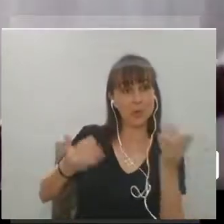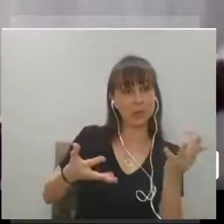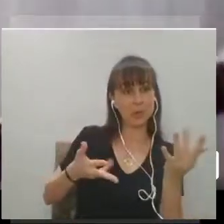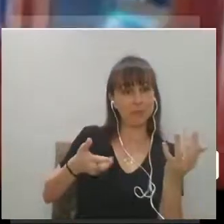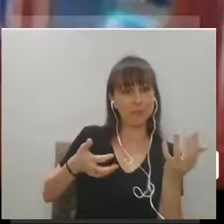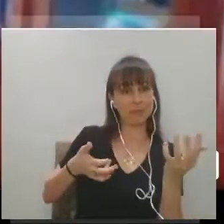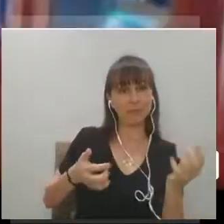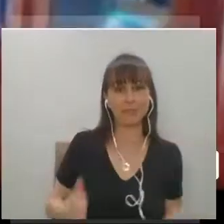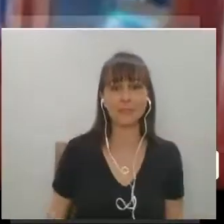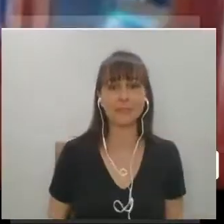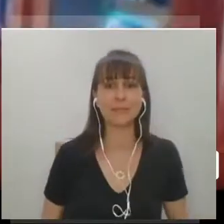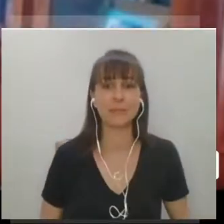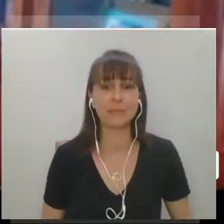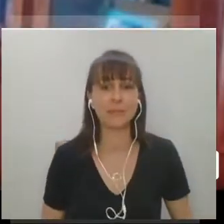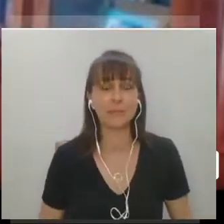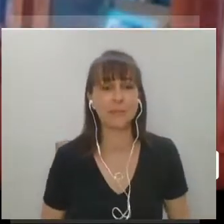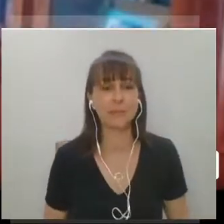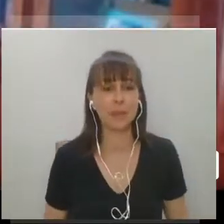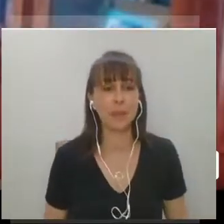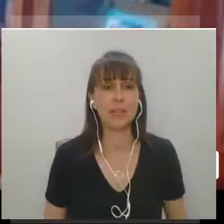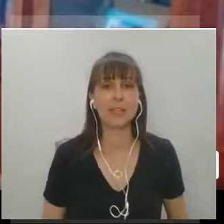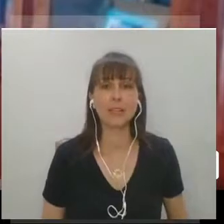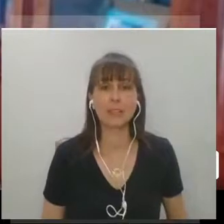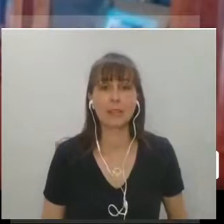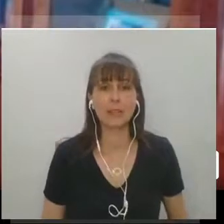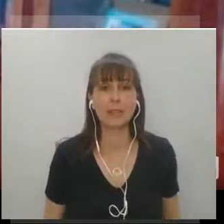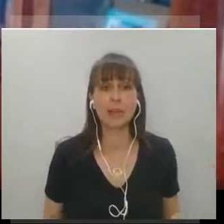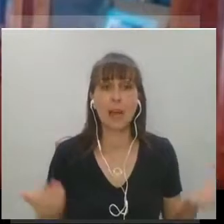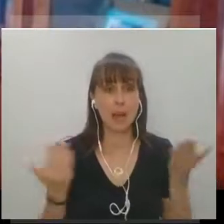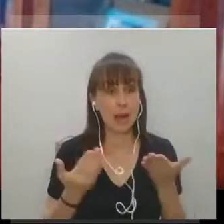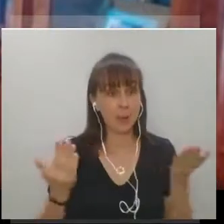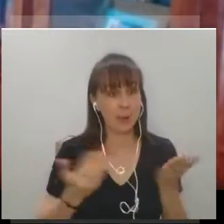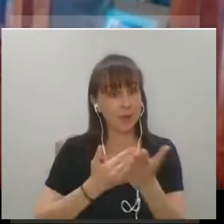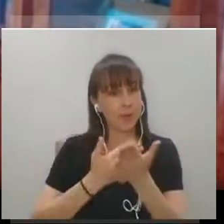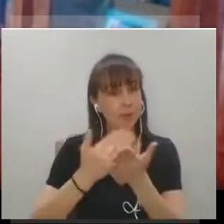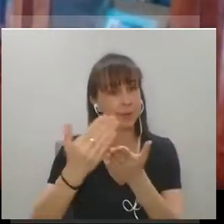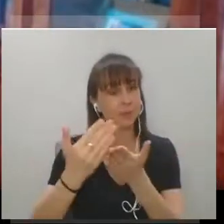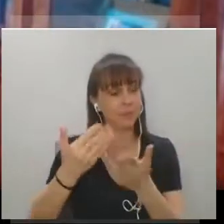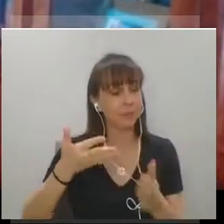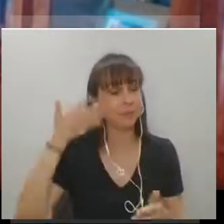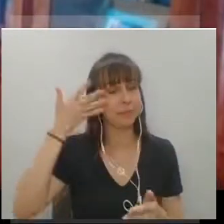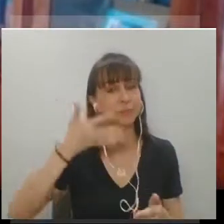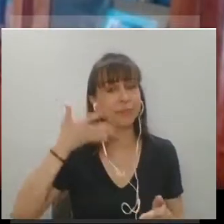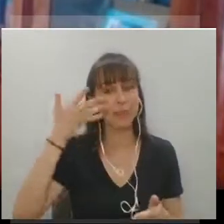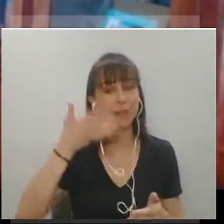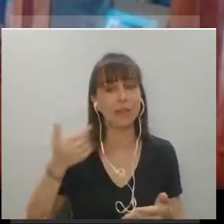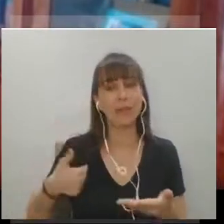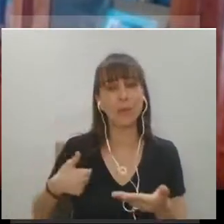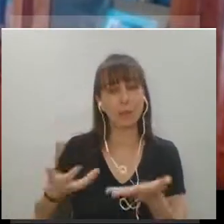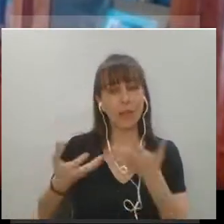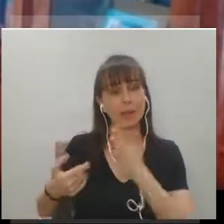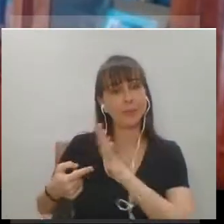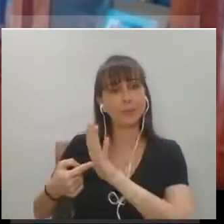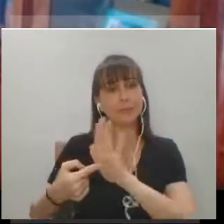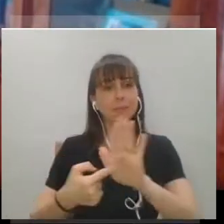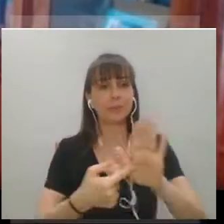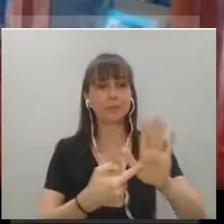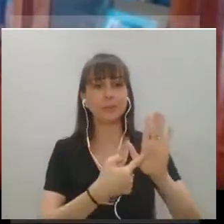E agora, iniciando o ciclo de palestras dessa semana, eu gostaria de apresentar o nosso